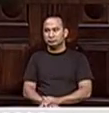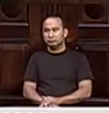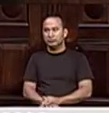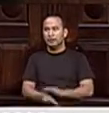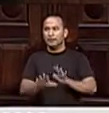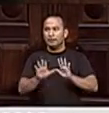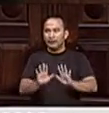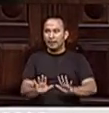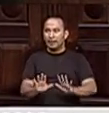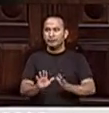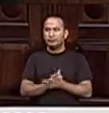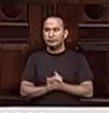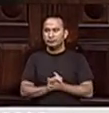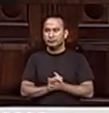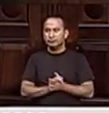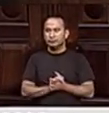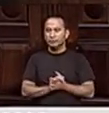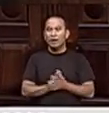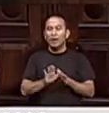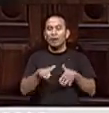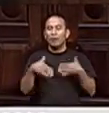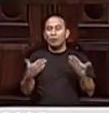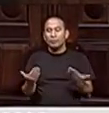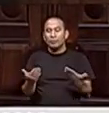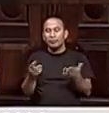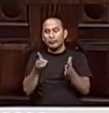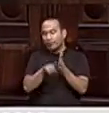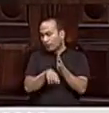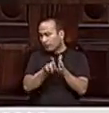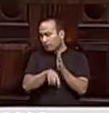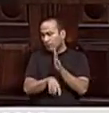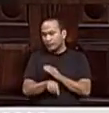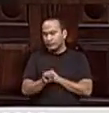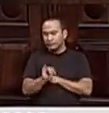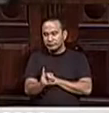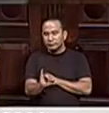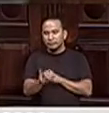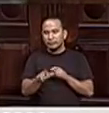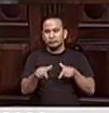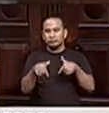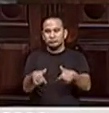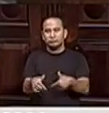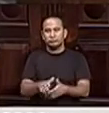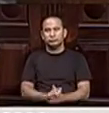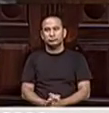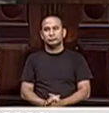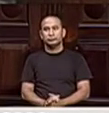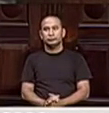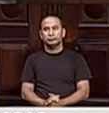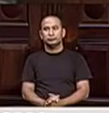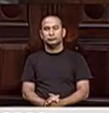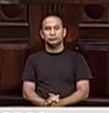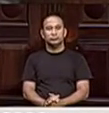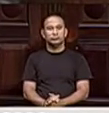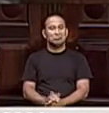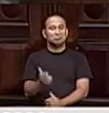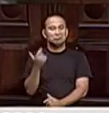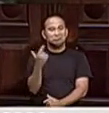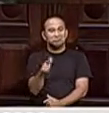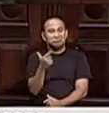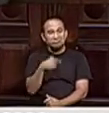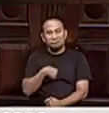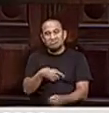Mas isto seria algo muito menor se porventura não